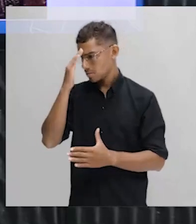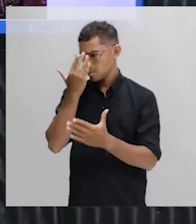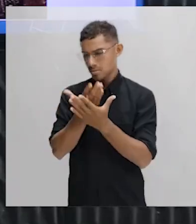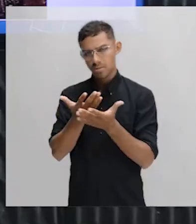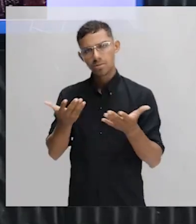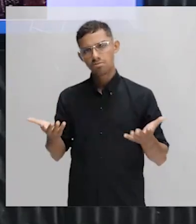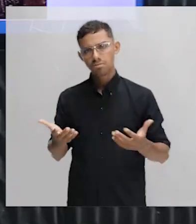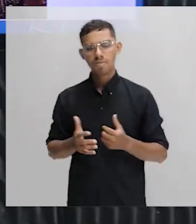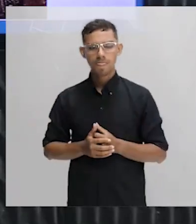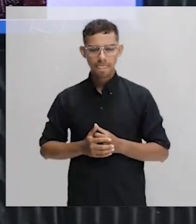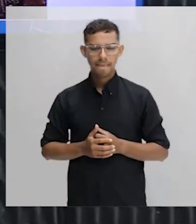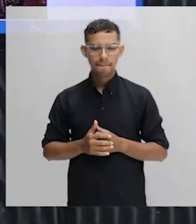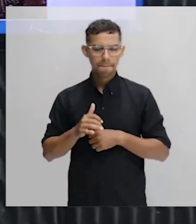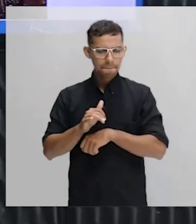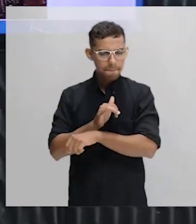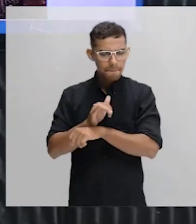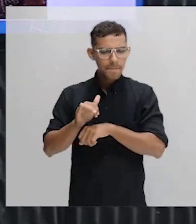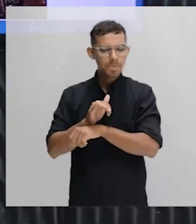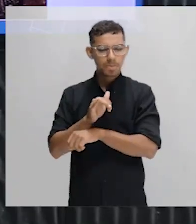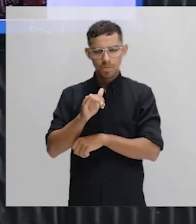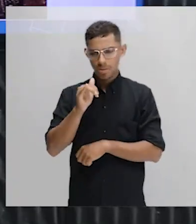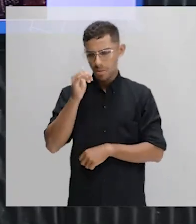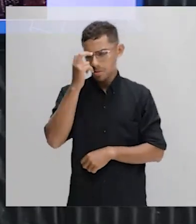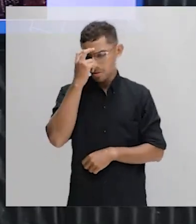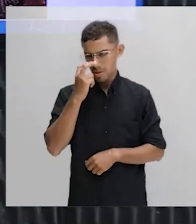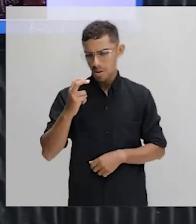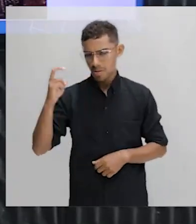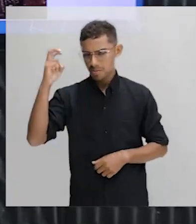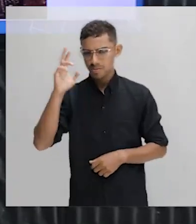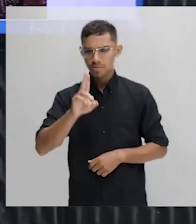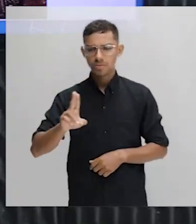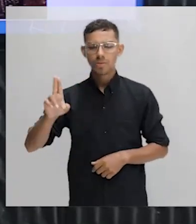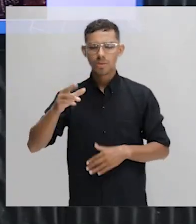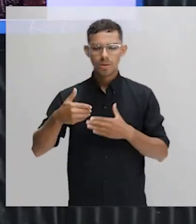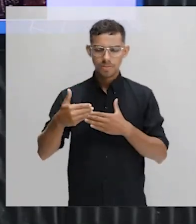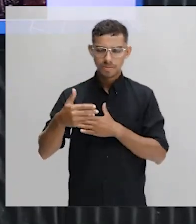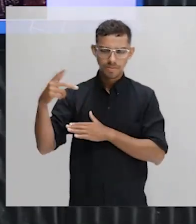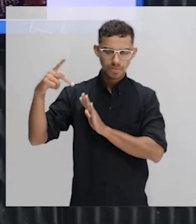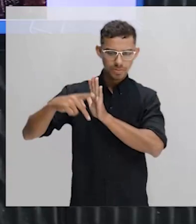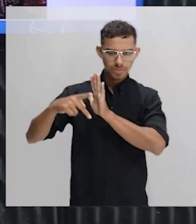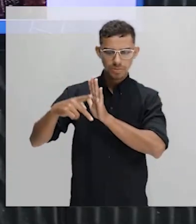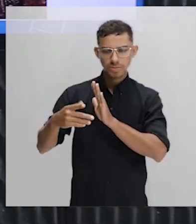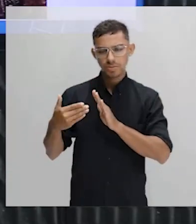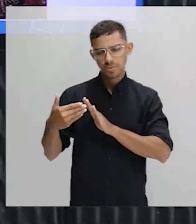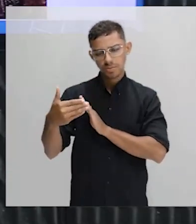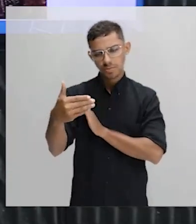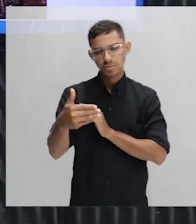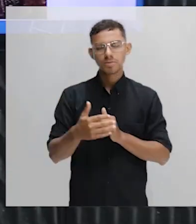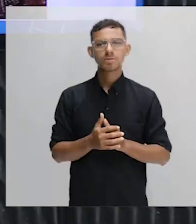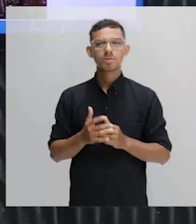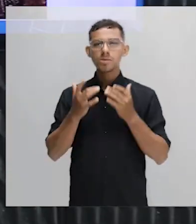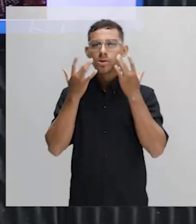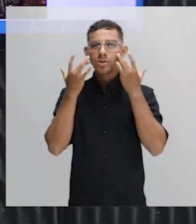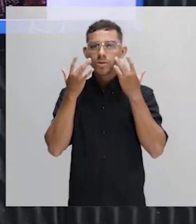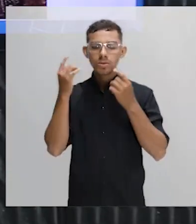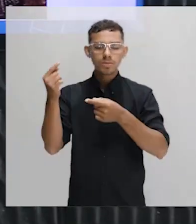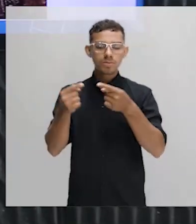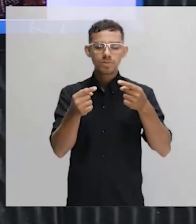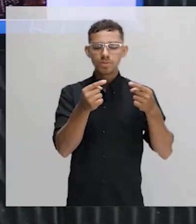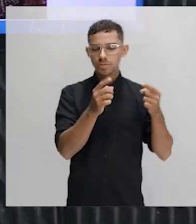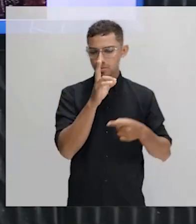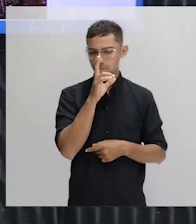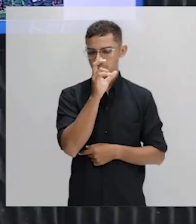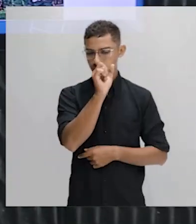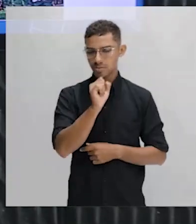época? Então, foi uma estratégia muito inteligente de usar para aquele período a arte para estabelecer politicamente o poder